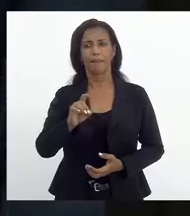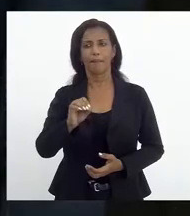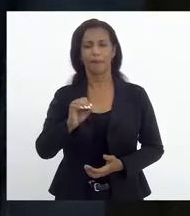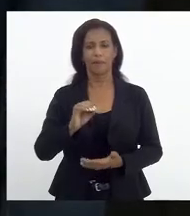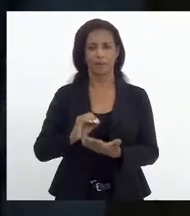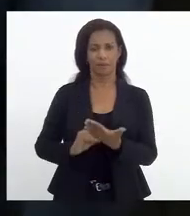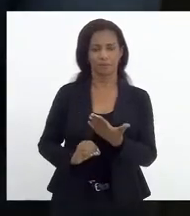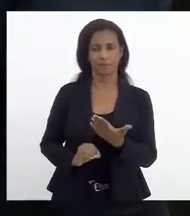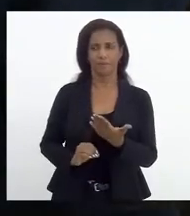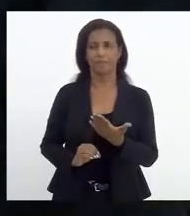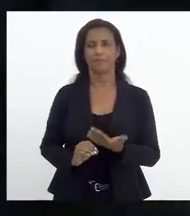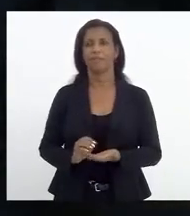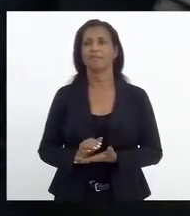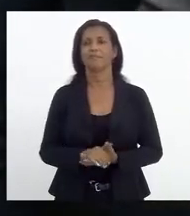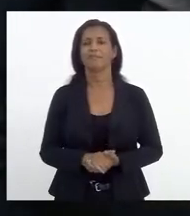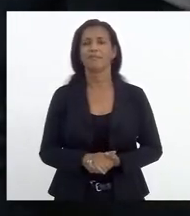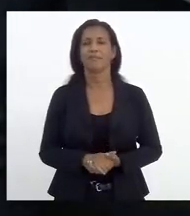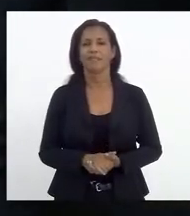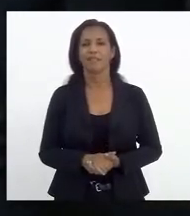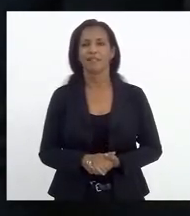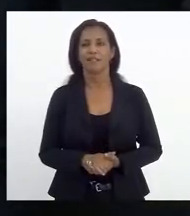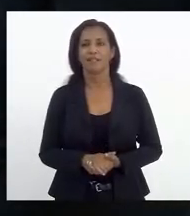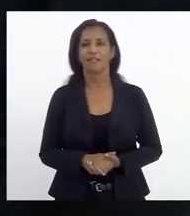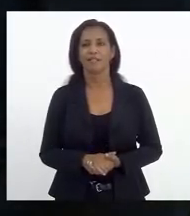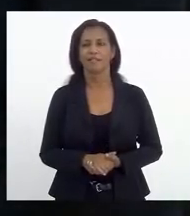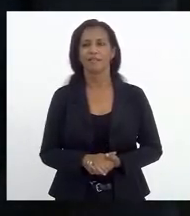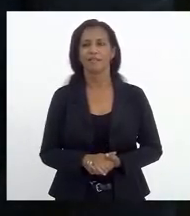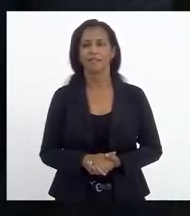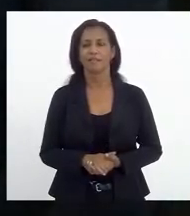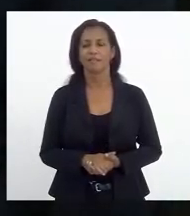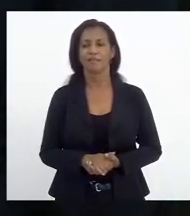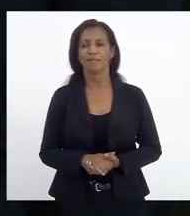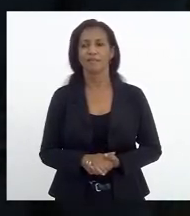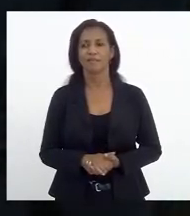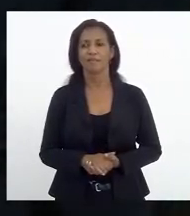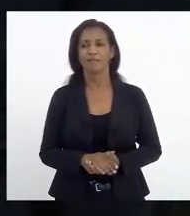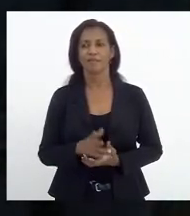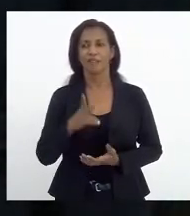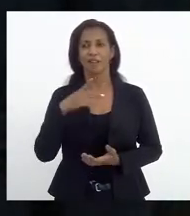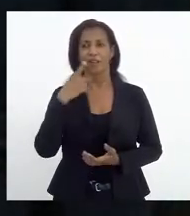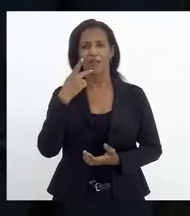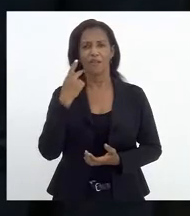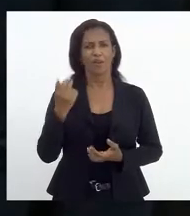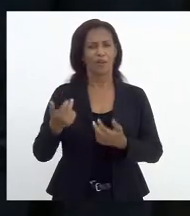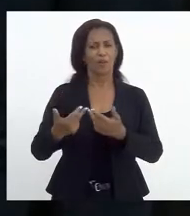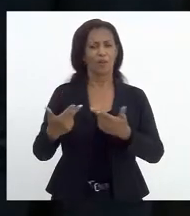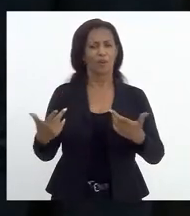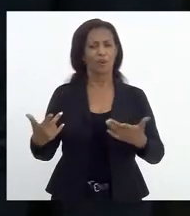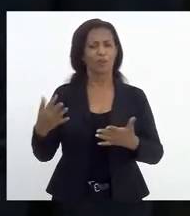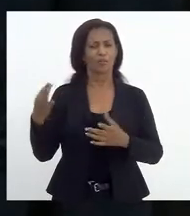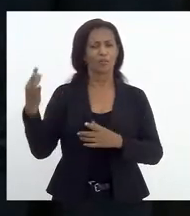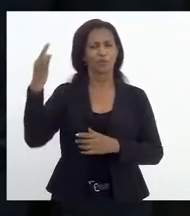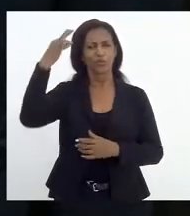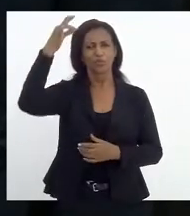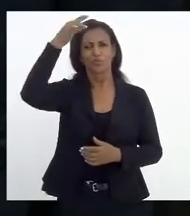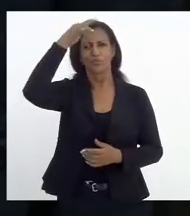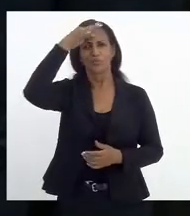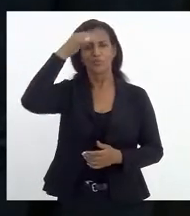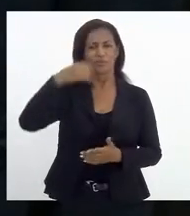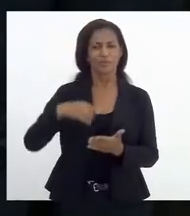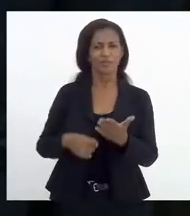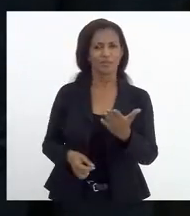Deputado Carlos Macedo, viu, presidente? Obrigado. O deputado Carlos Macedo falou uma coisa muito espirituosa, que